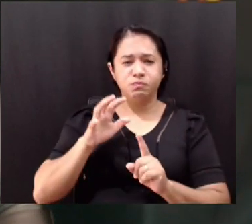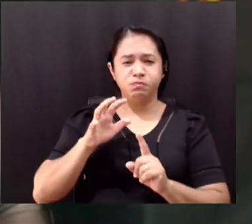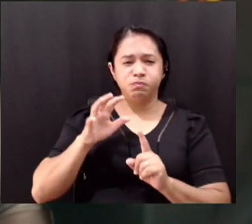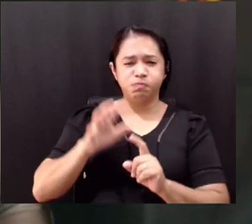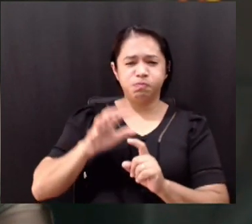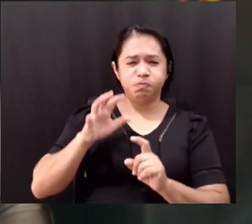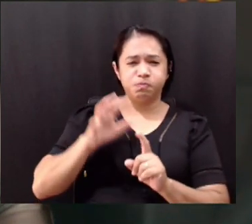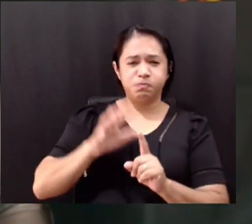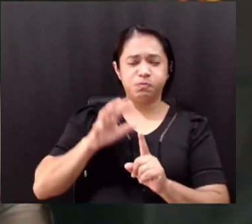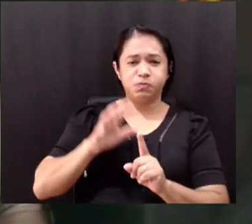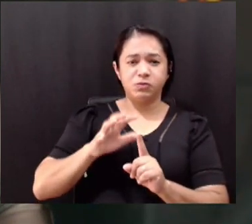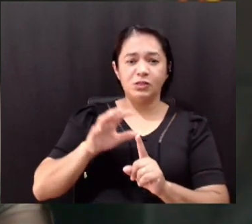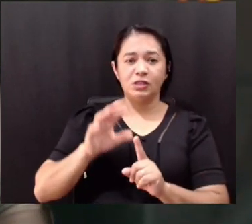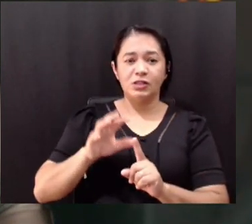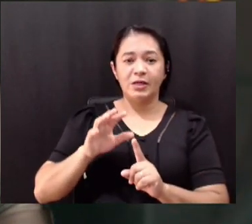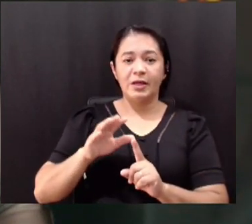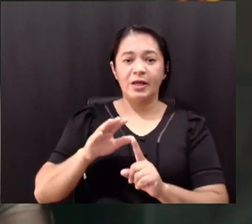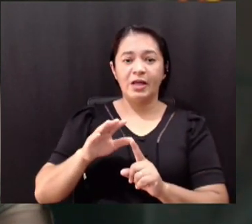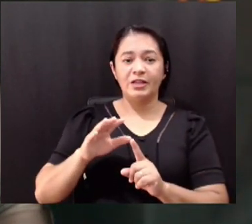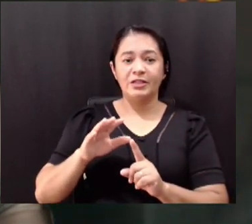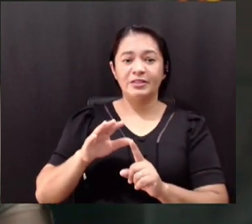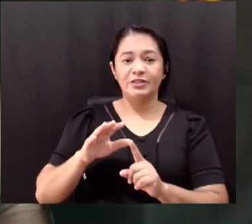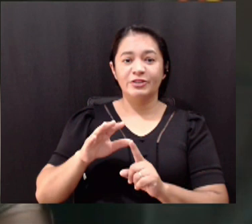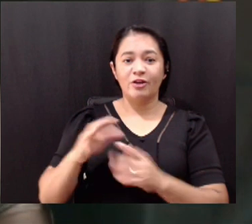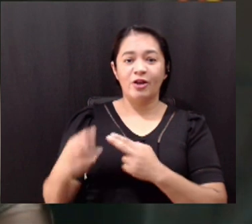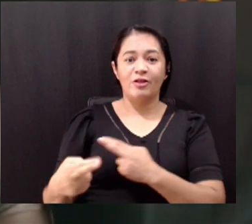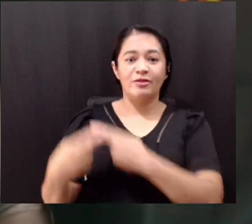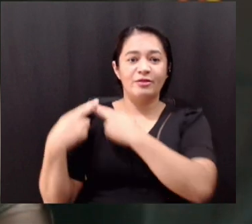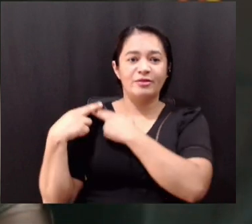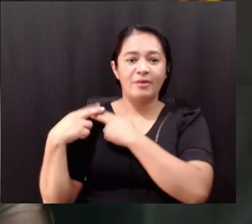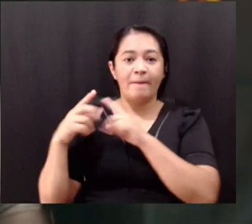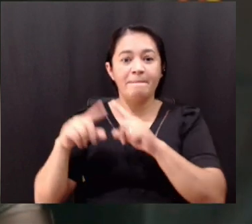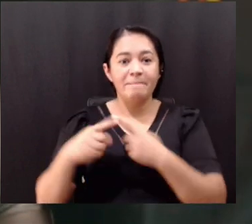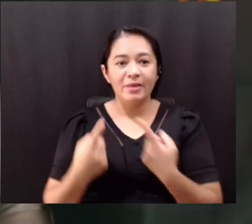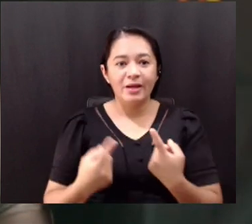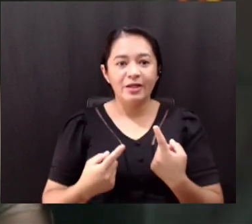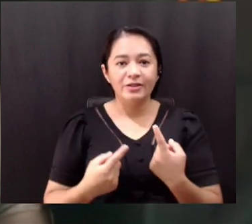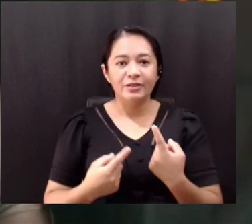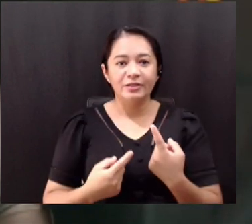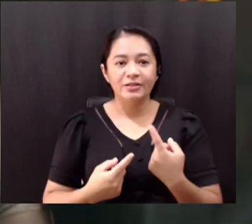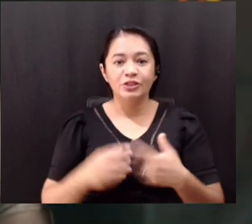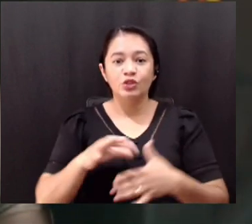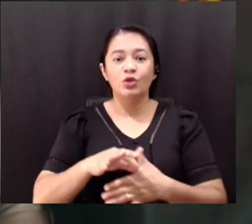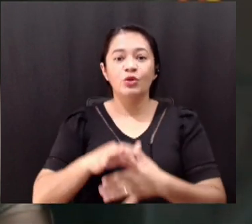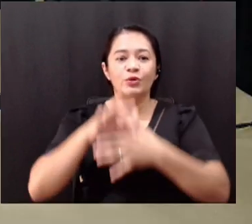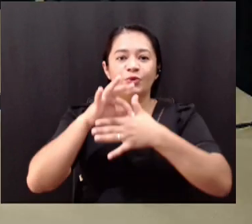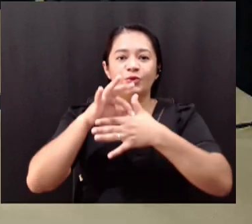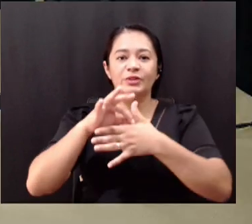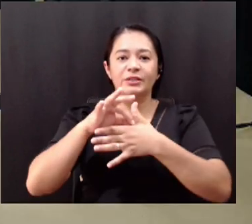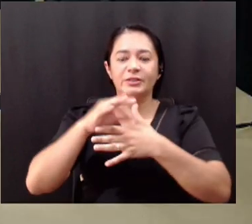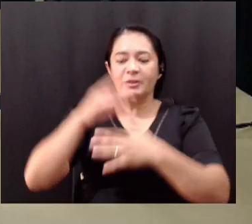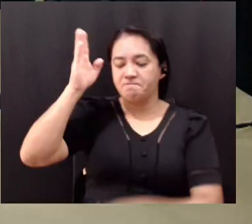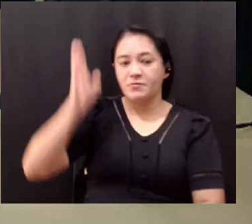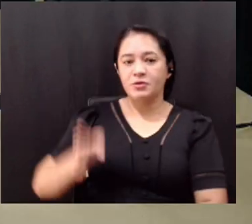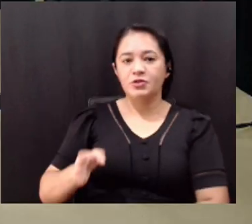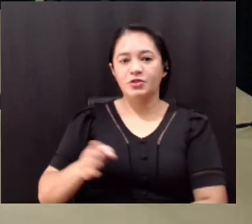gestão principal da empresa, mas sim do líder imediato? E